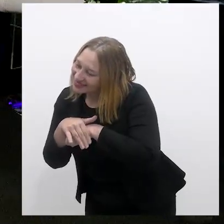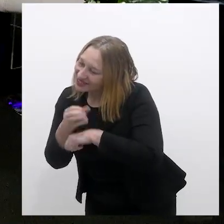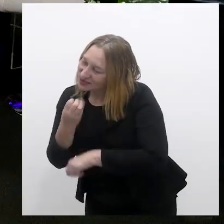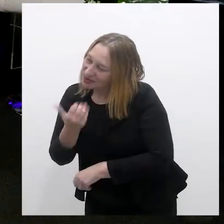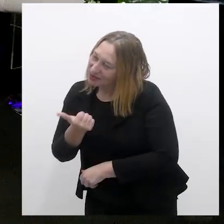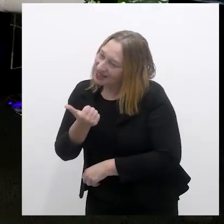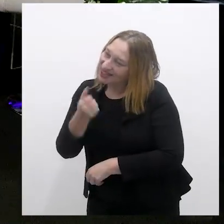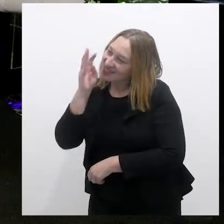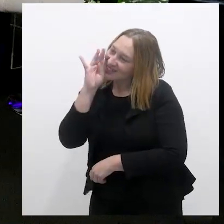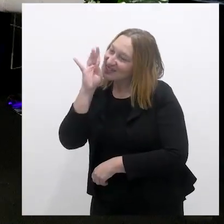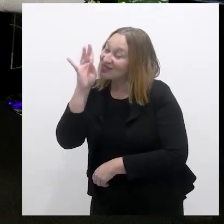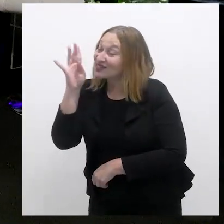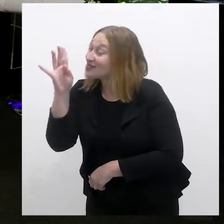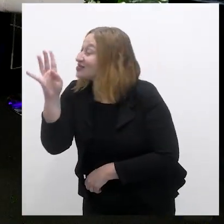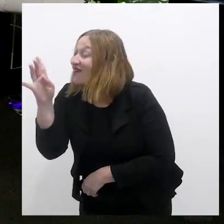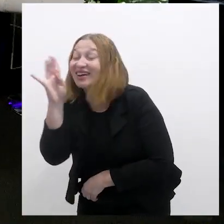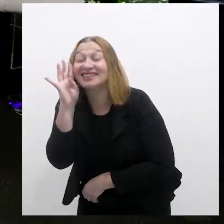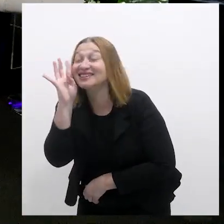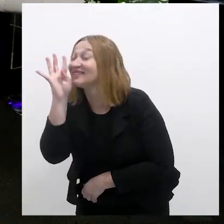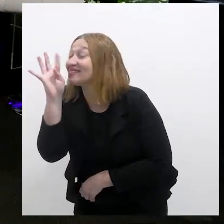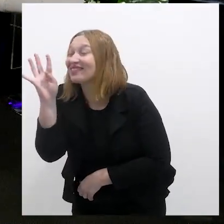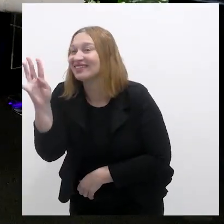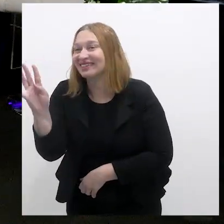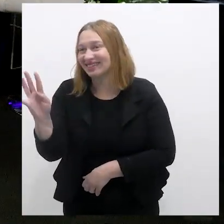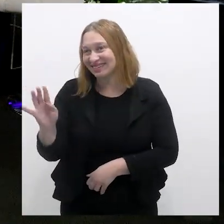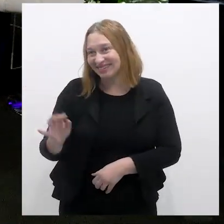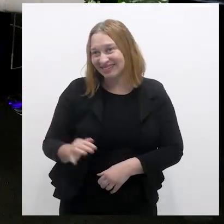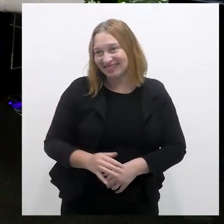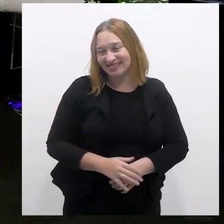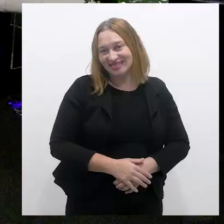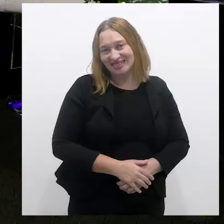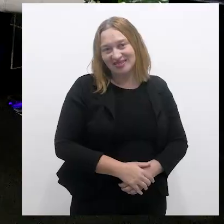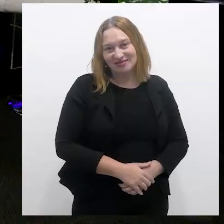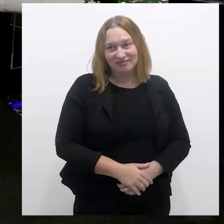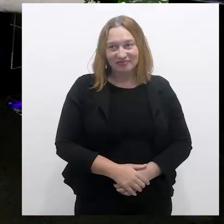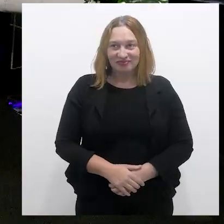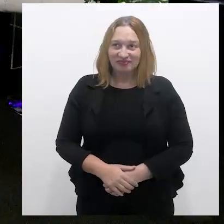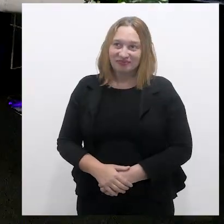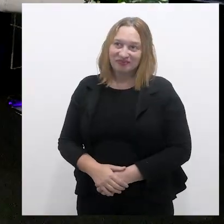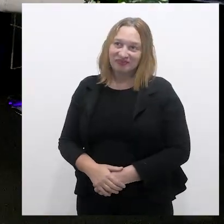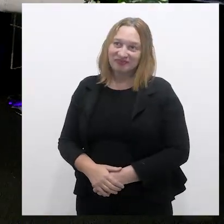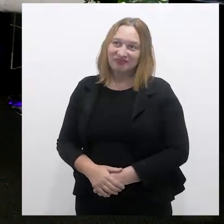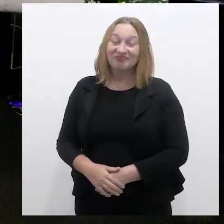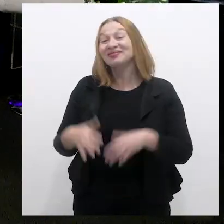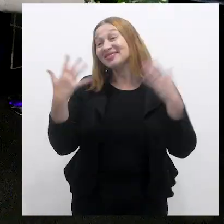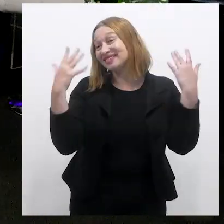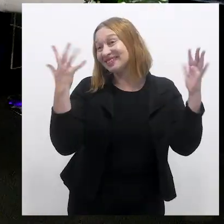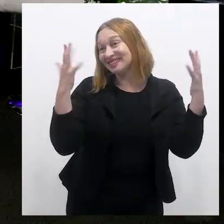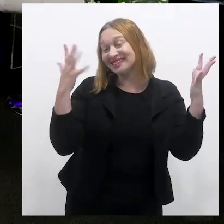Ritinha. Durma bem e sonha bastante.